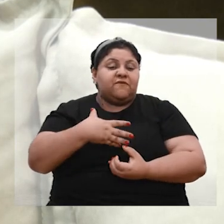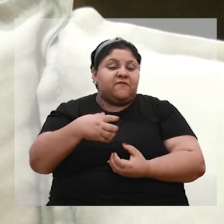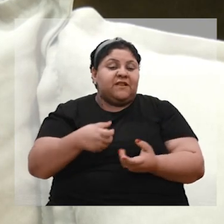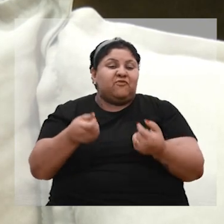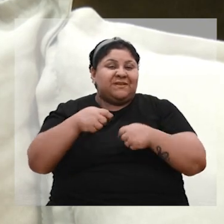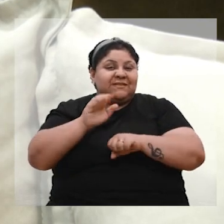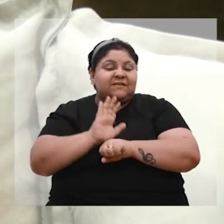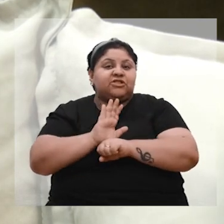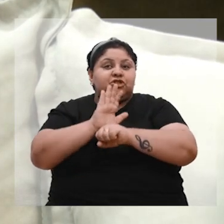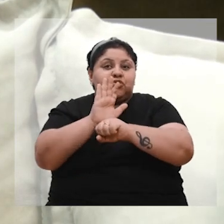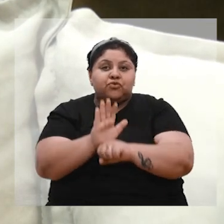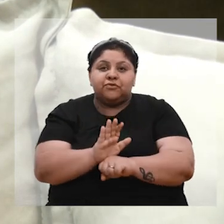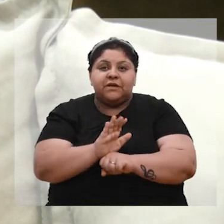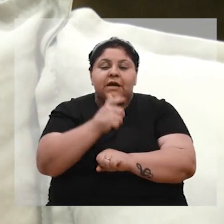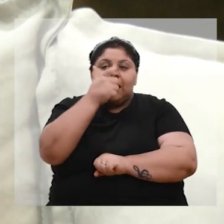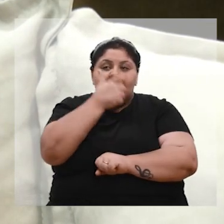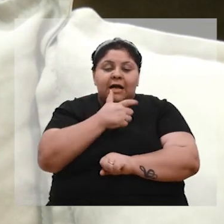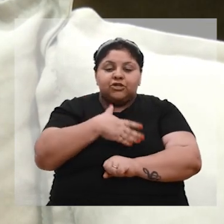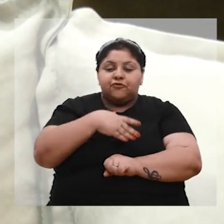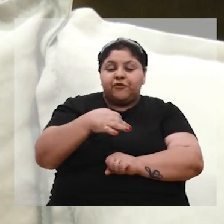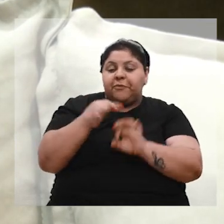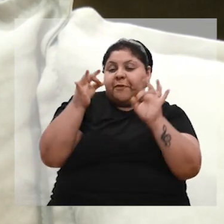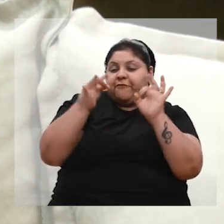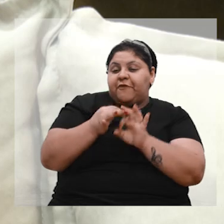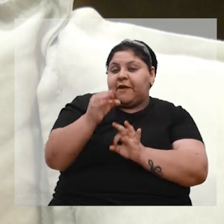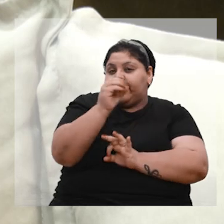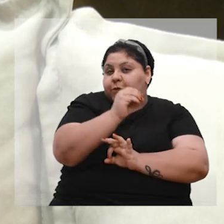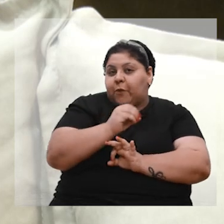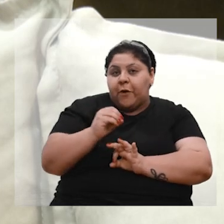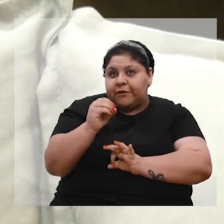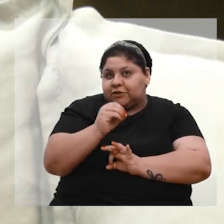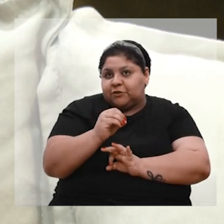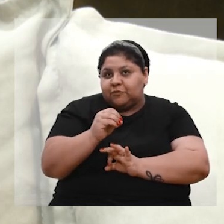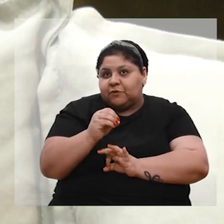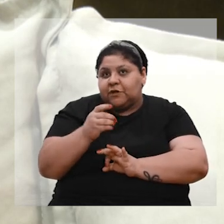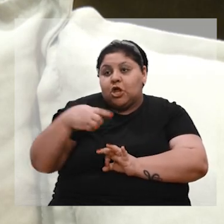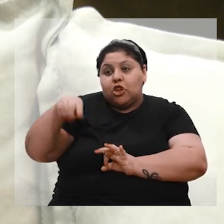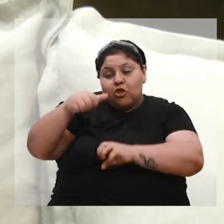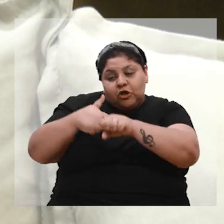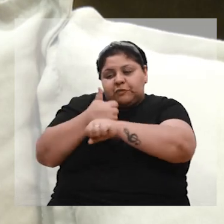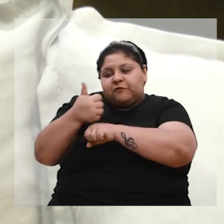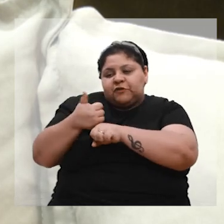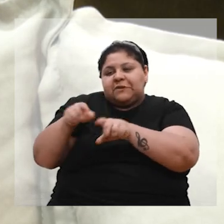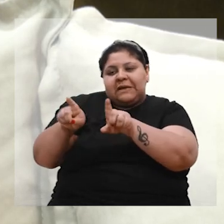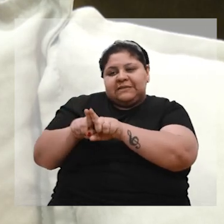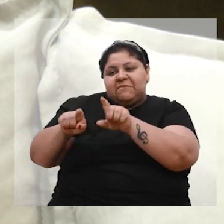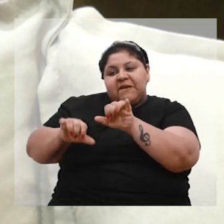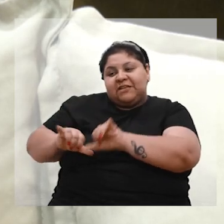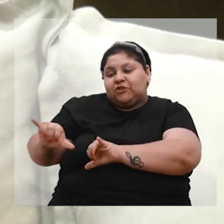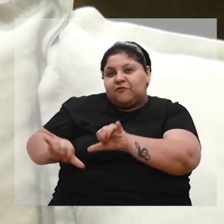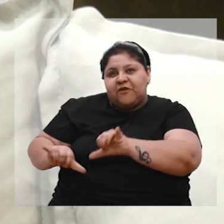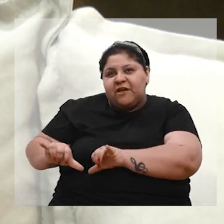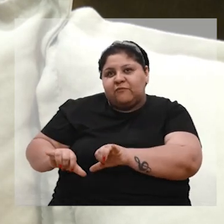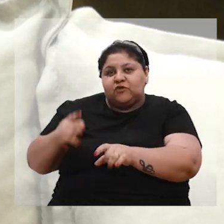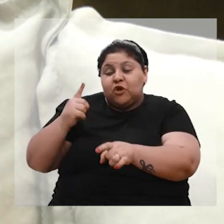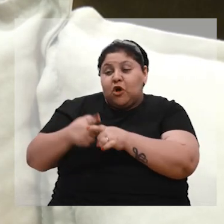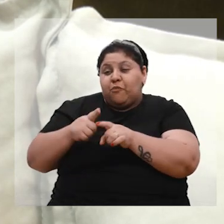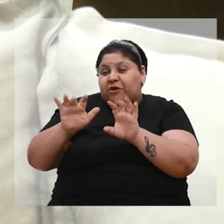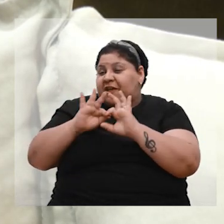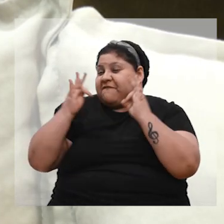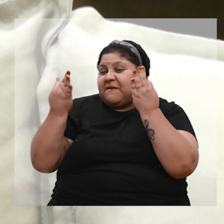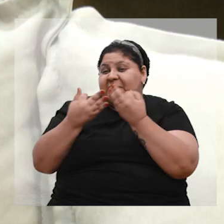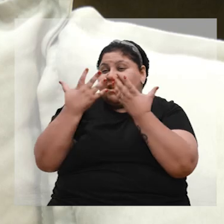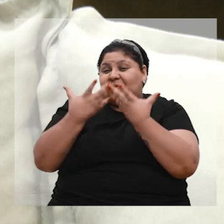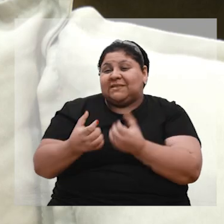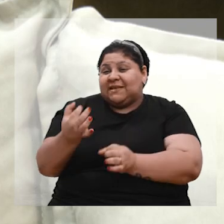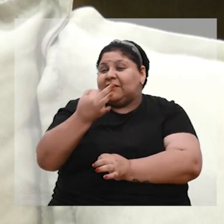idealizam a criança perfeita, o filho perfeito. Então, a gente também sofre às vezes com resistência de ir buscar